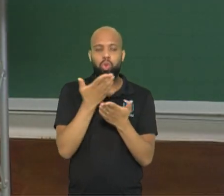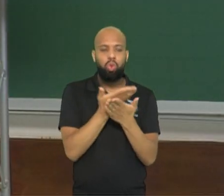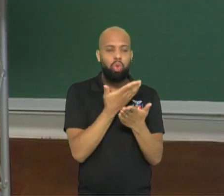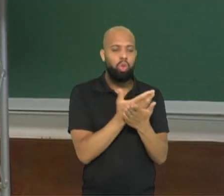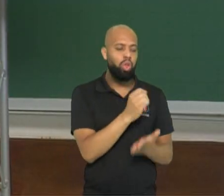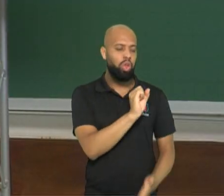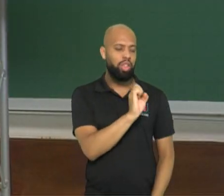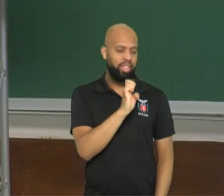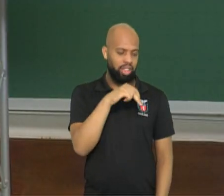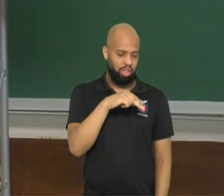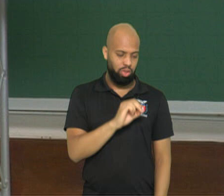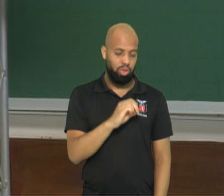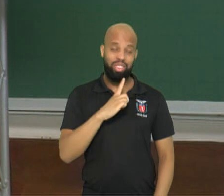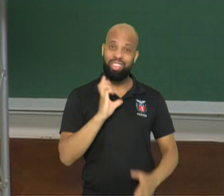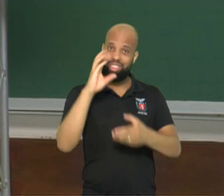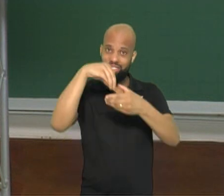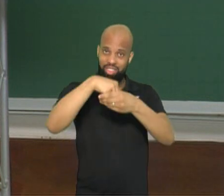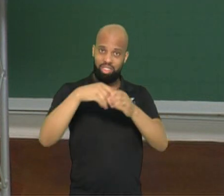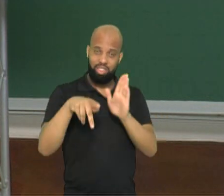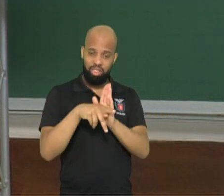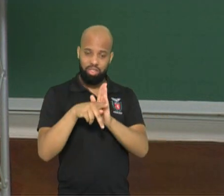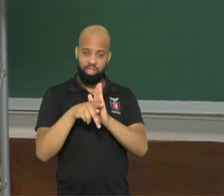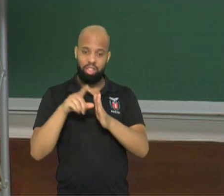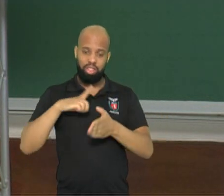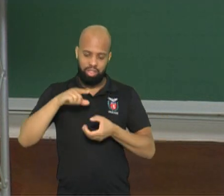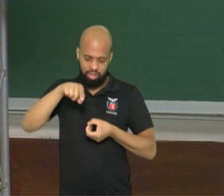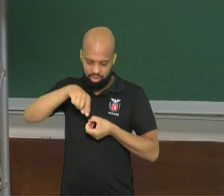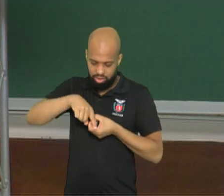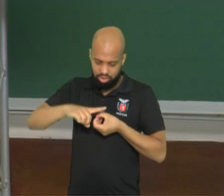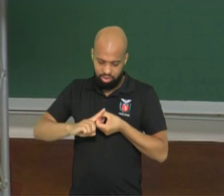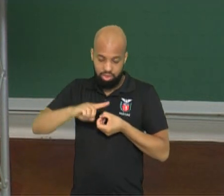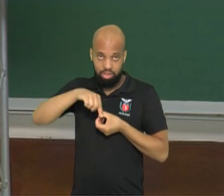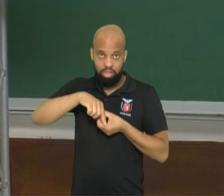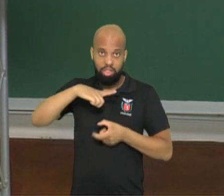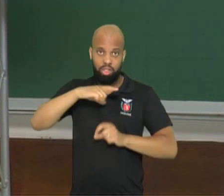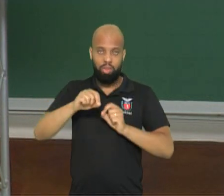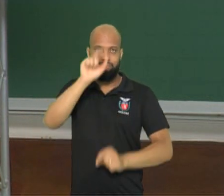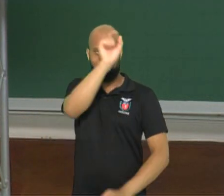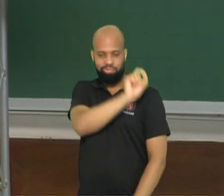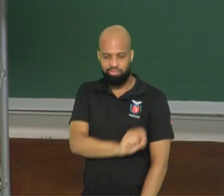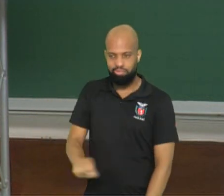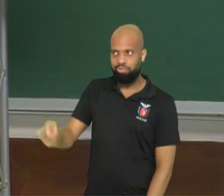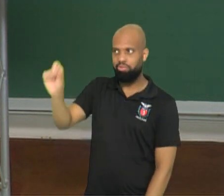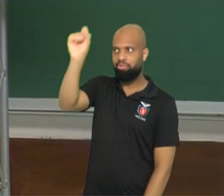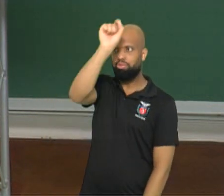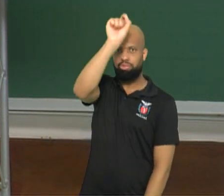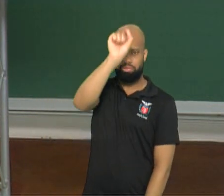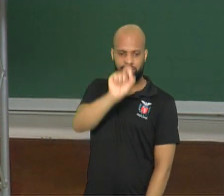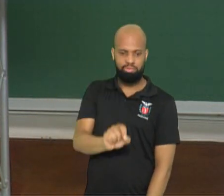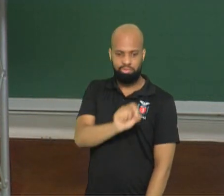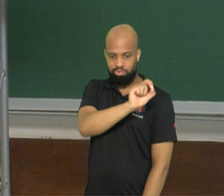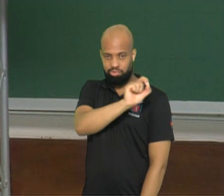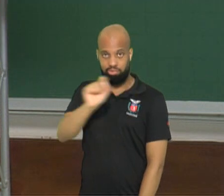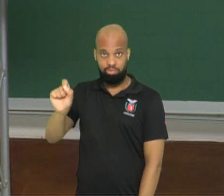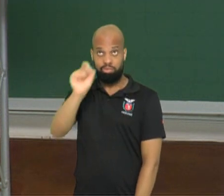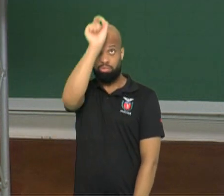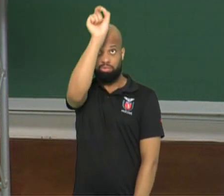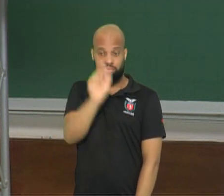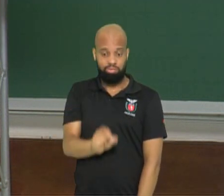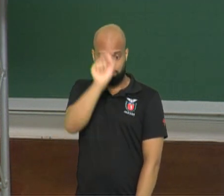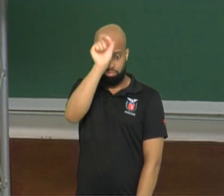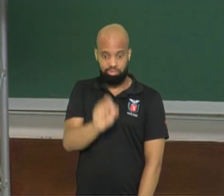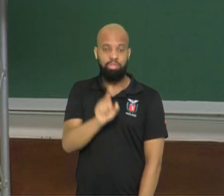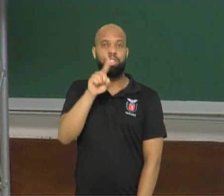é o seno? Dentro do ciclo trigonométrico, a gente viu que ele está localizado lá no eixo vertical. E hoje, nós